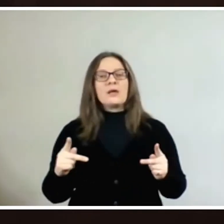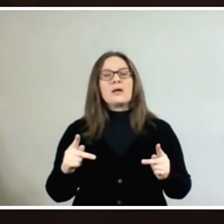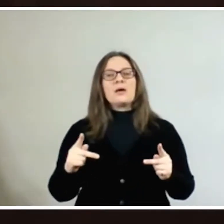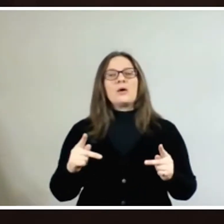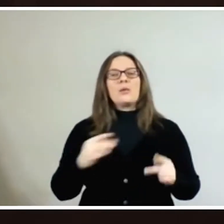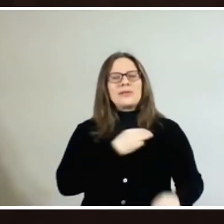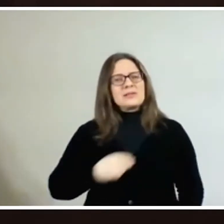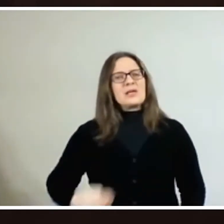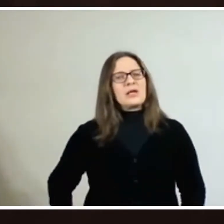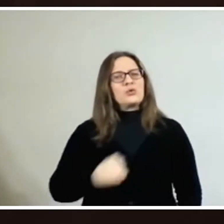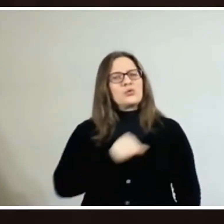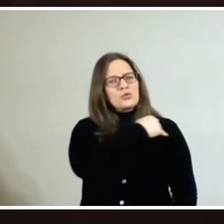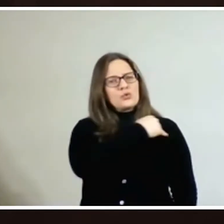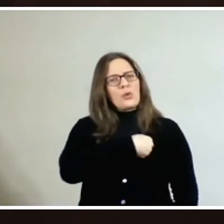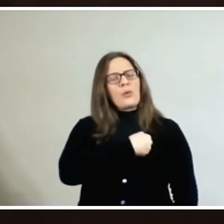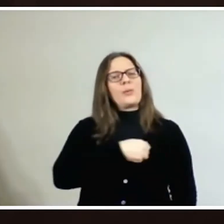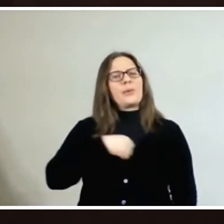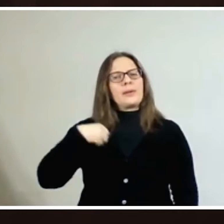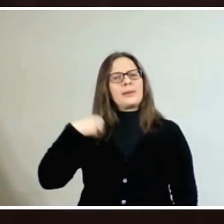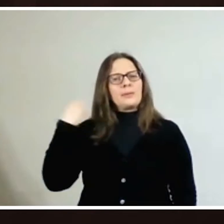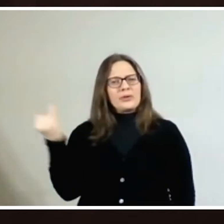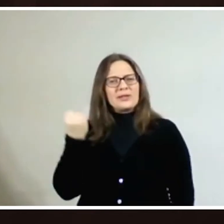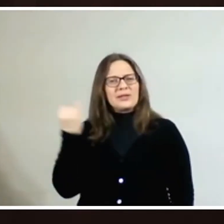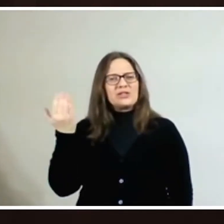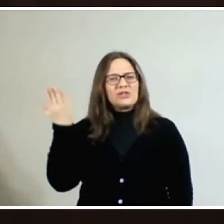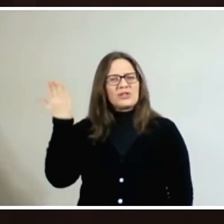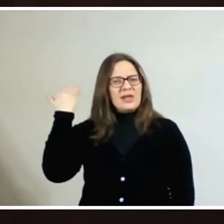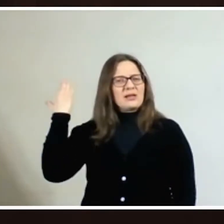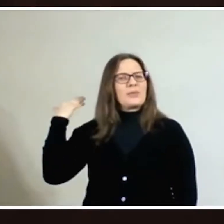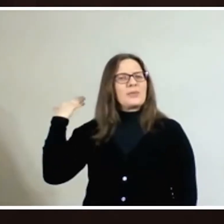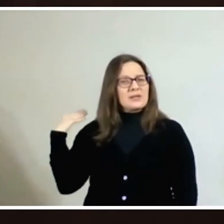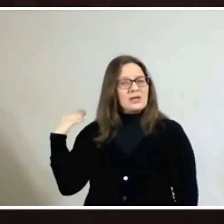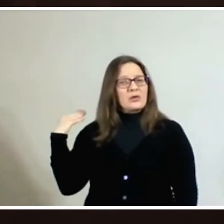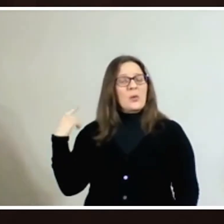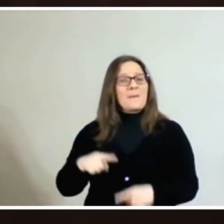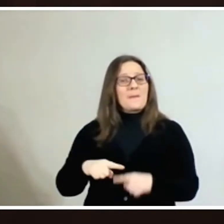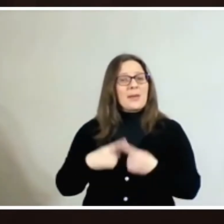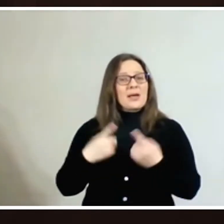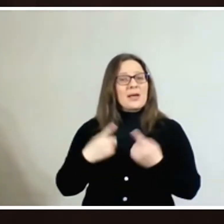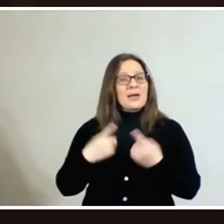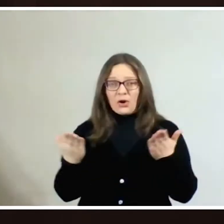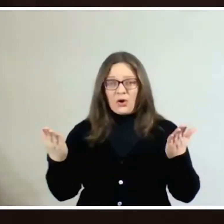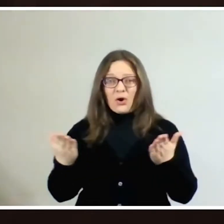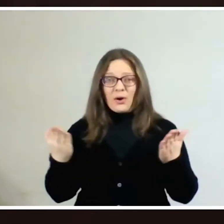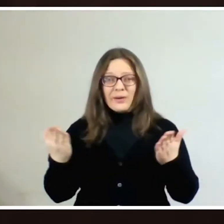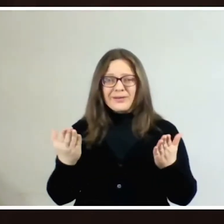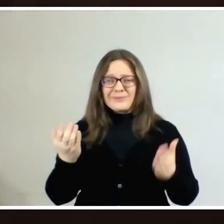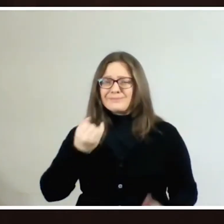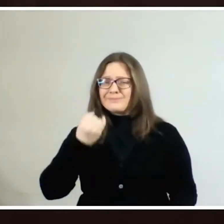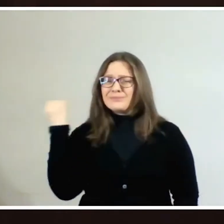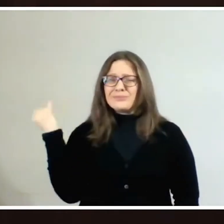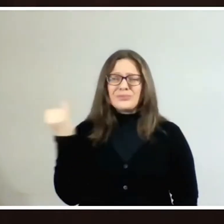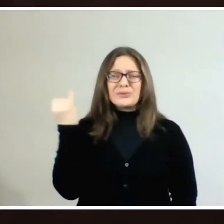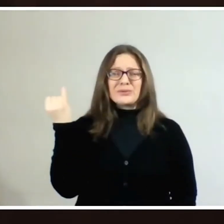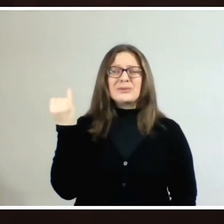século, ele vai ser muito útil agora, e eu acho que a principal função do ministério de João é